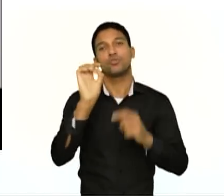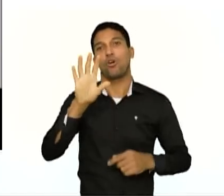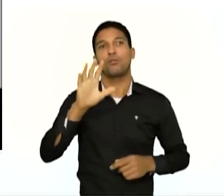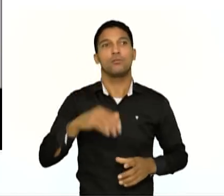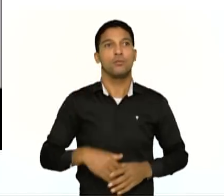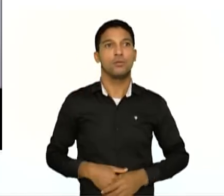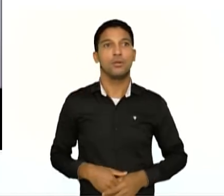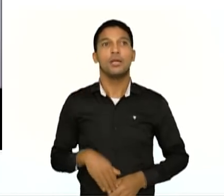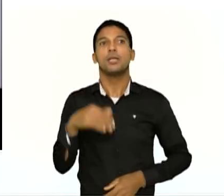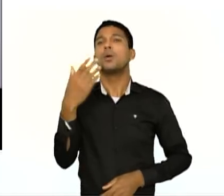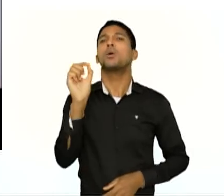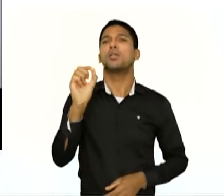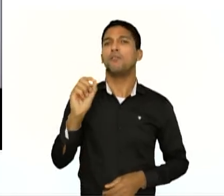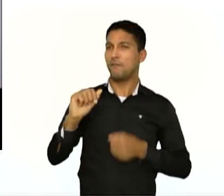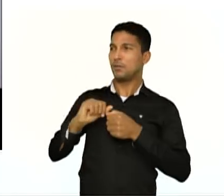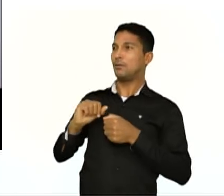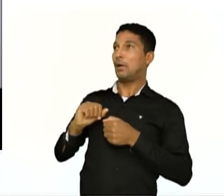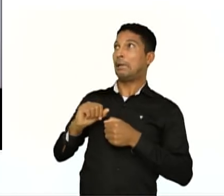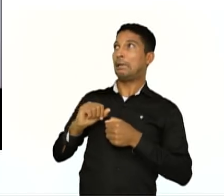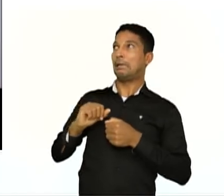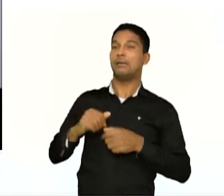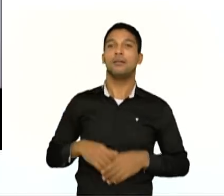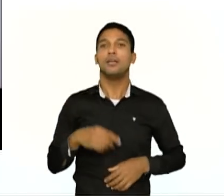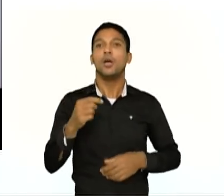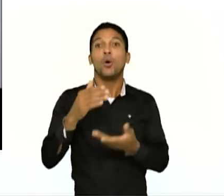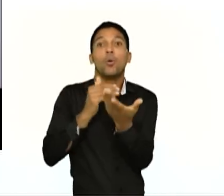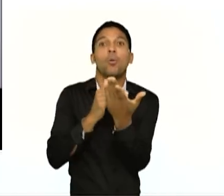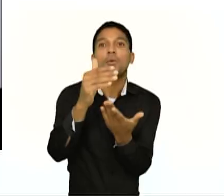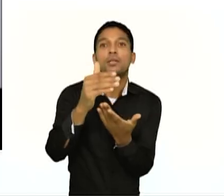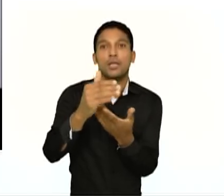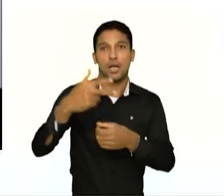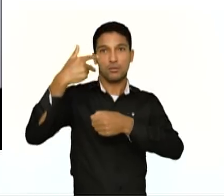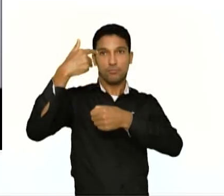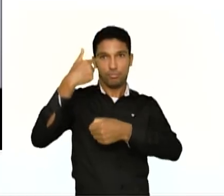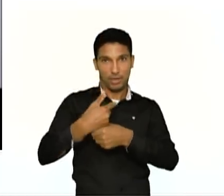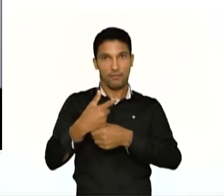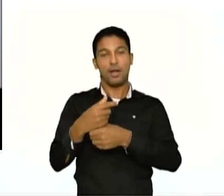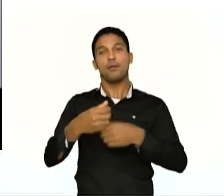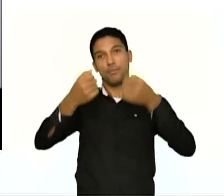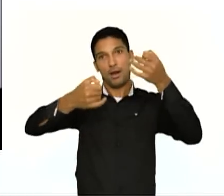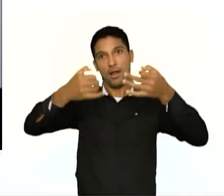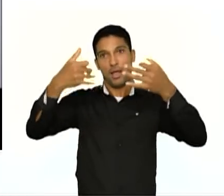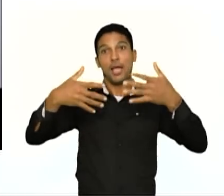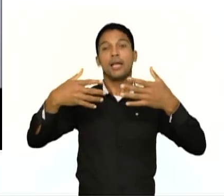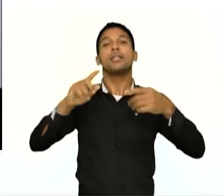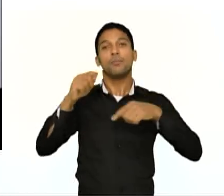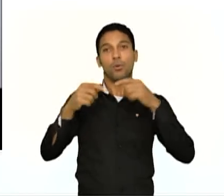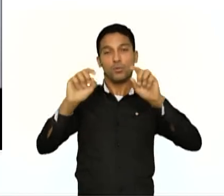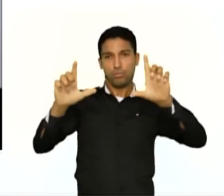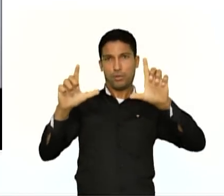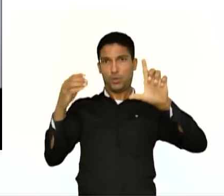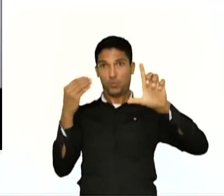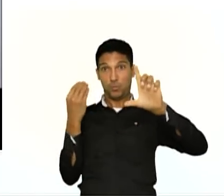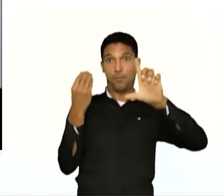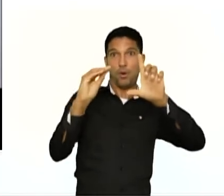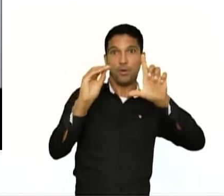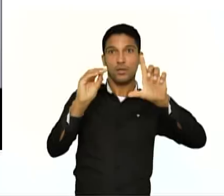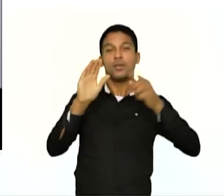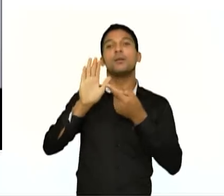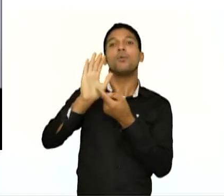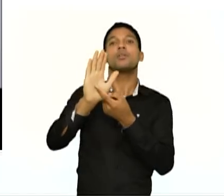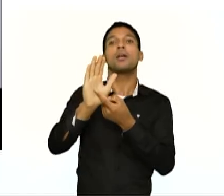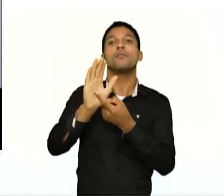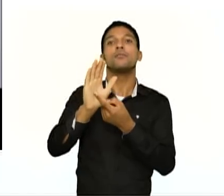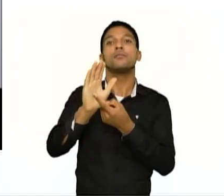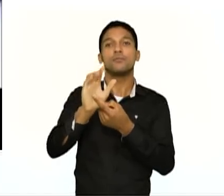Eu começar a gravar aqui, né, e depois eu vou botar um pouquinho do que eu gravei na GoPro e um pouquinho do que apareceu